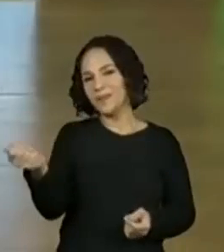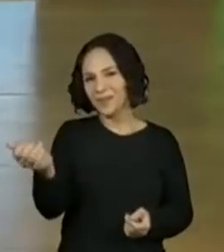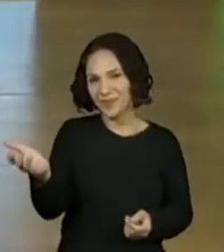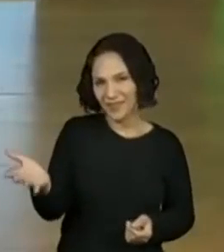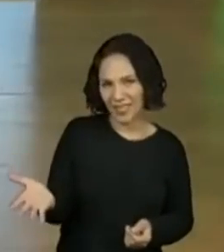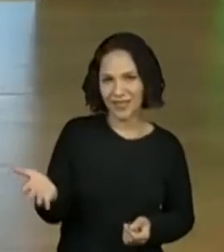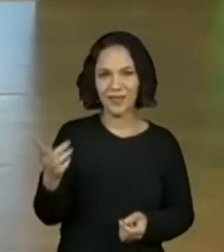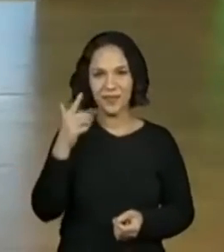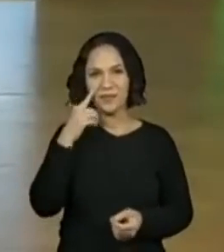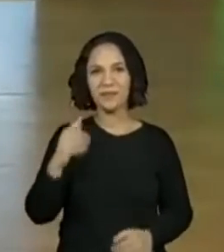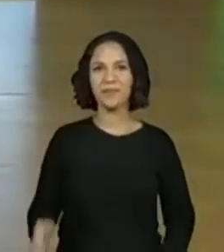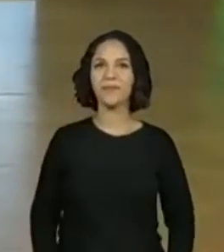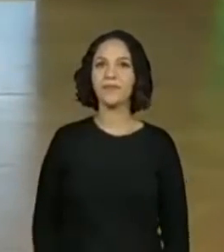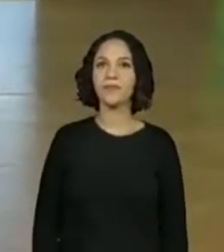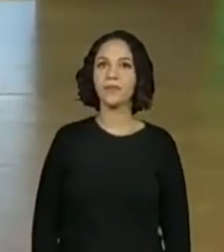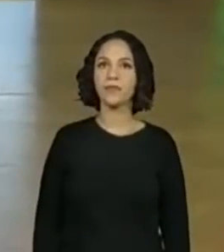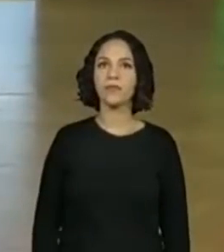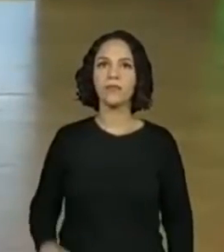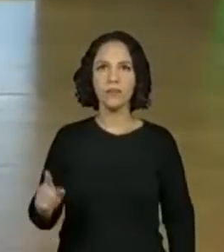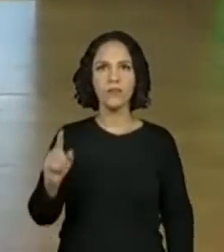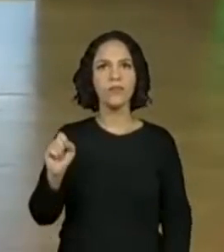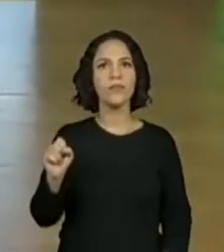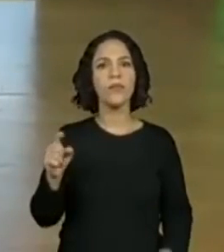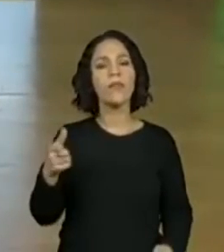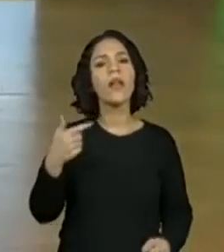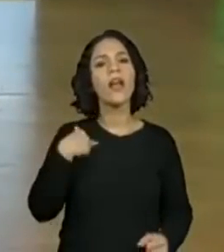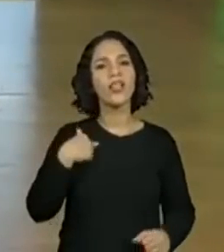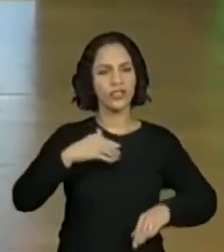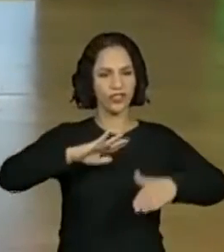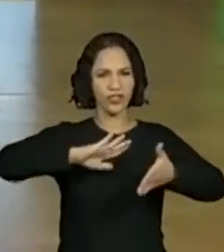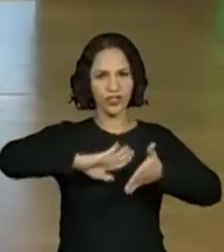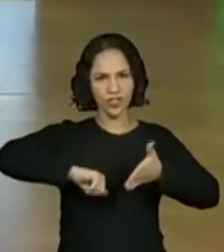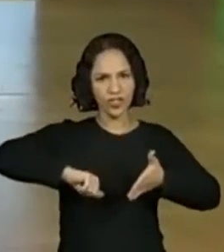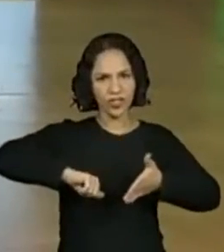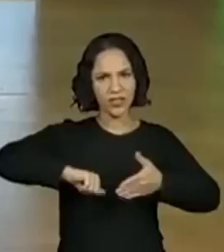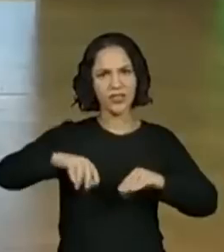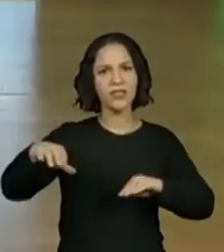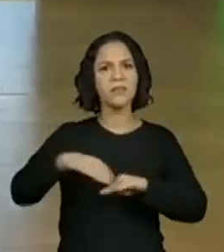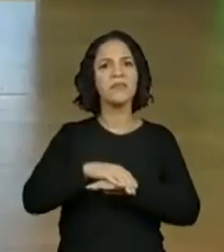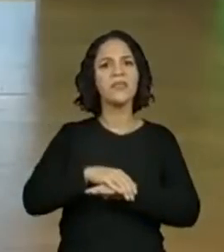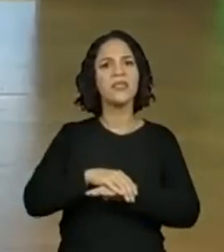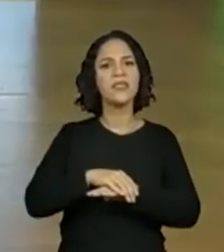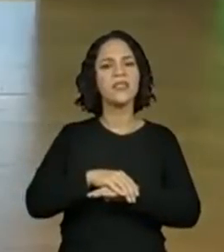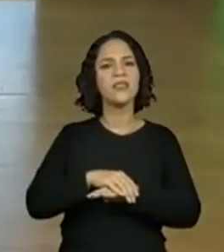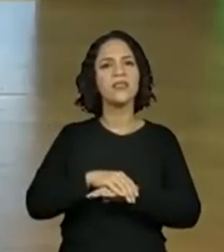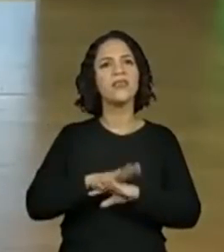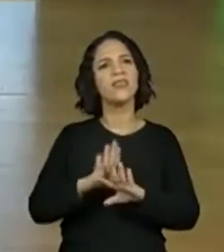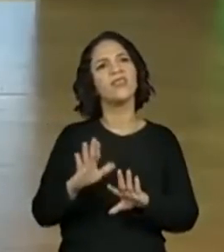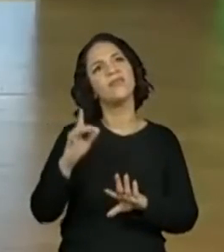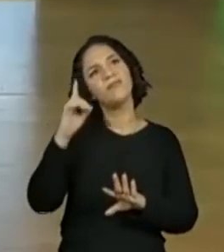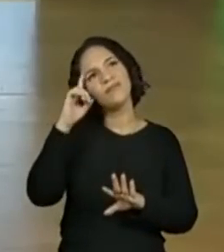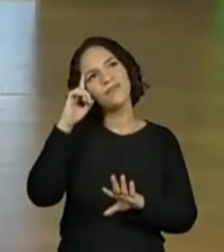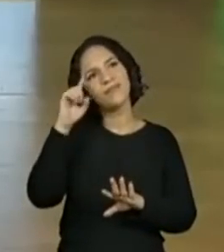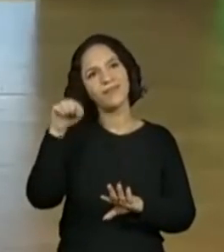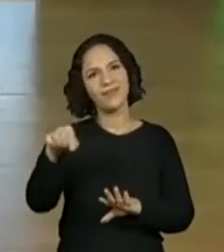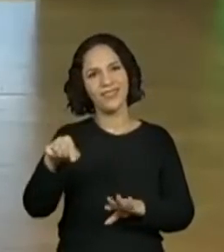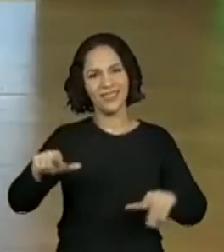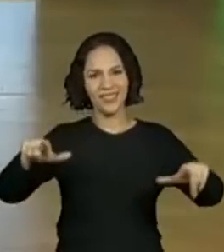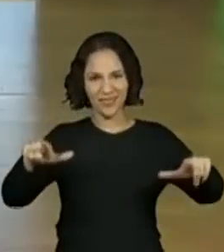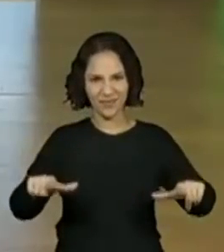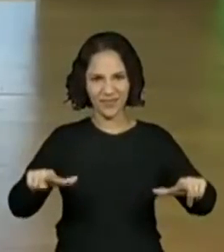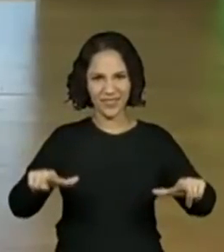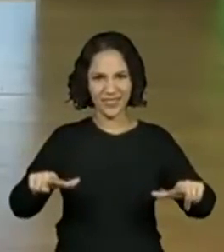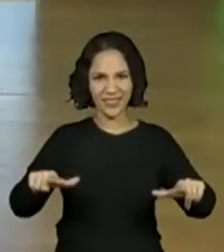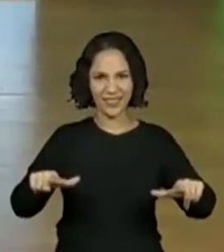Vamos lá. A gente vai jogar de tênis ou descalça, Pro? Olha, pensando na segurança deste tapete, o que,